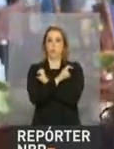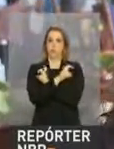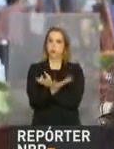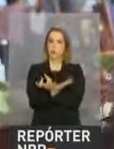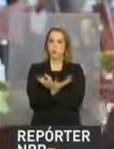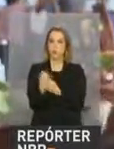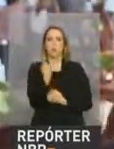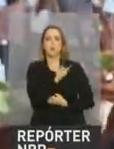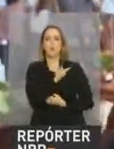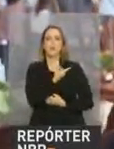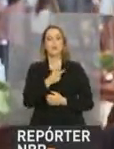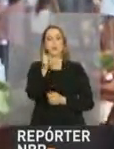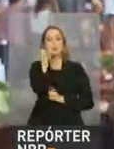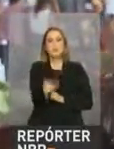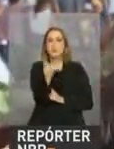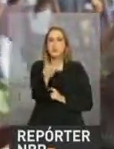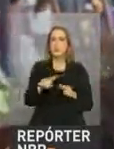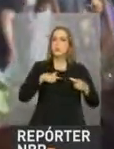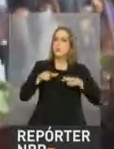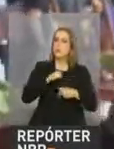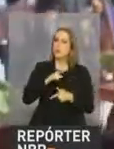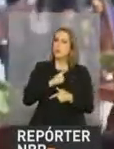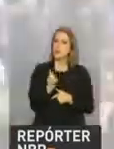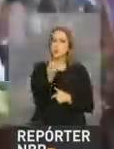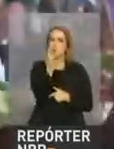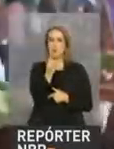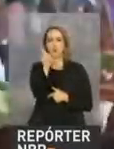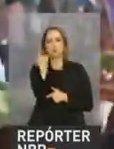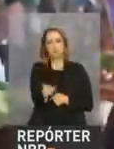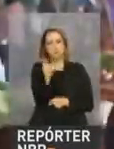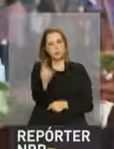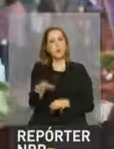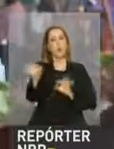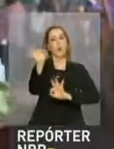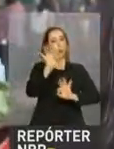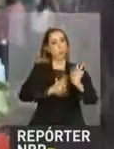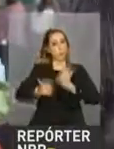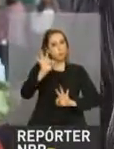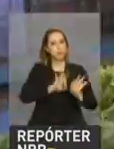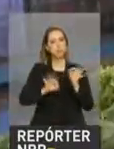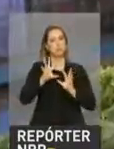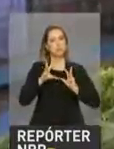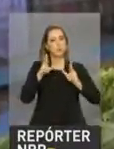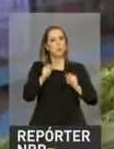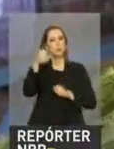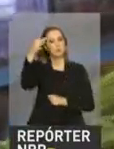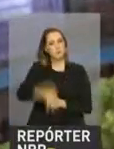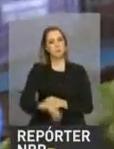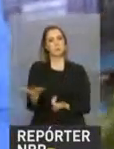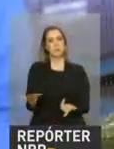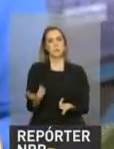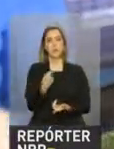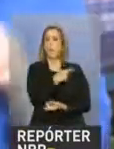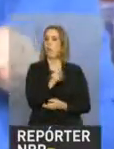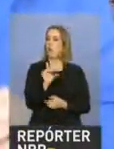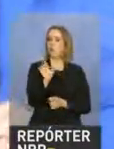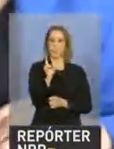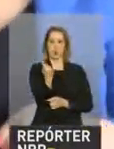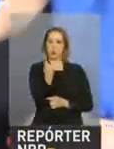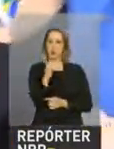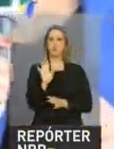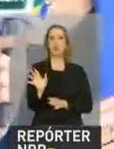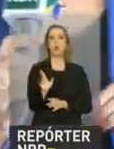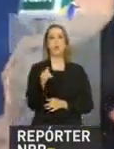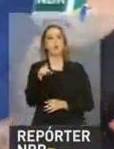então nós temos técnico agrônomos que visitam uma vez por mês é um controle muito rígido muito sério ea marinha não é exceção de